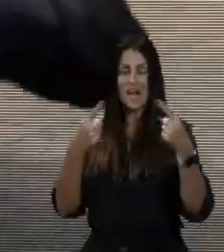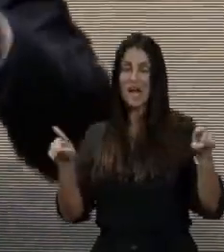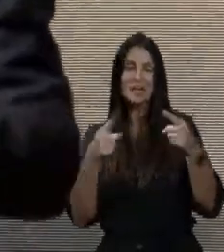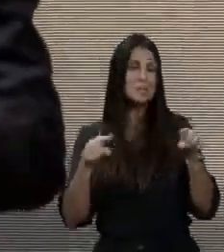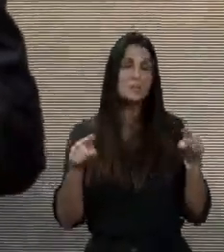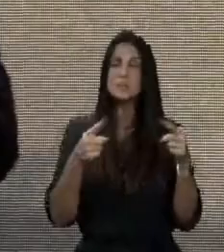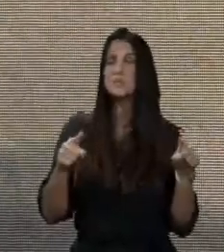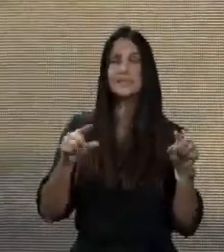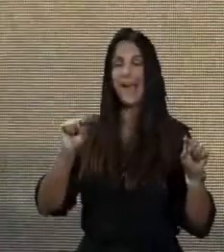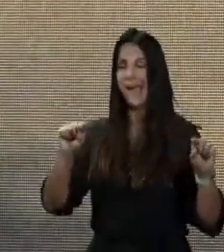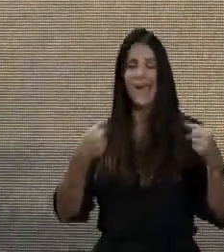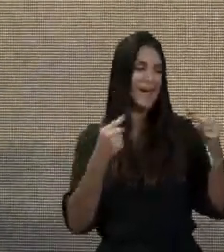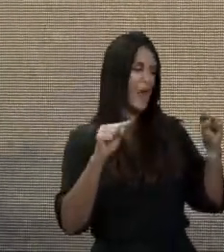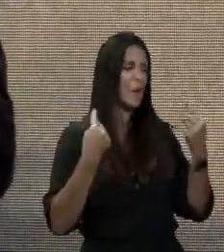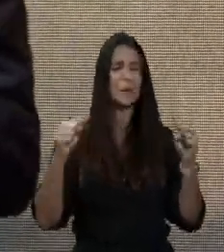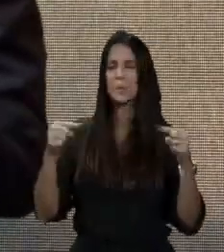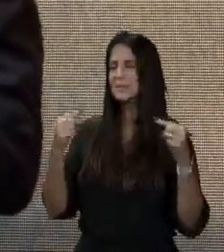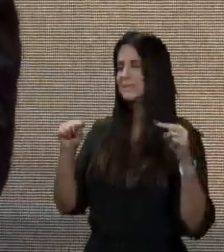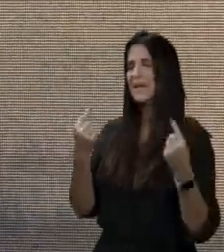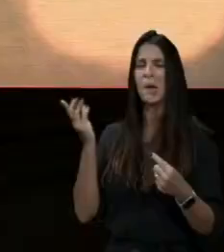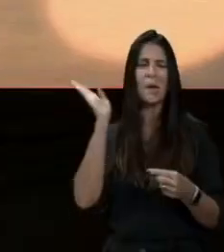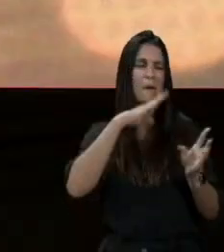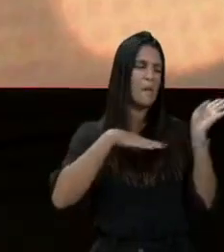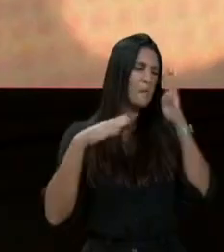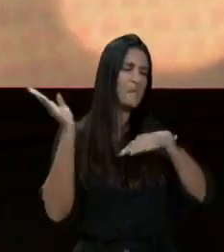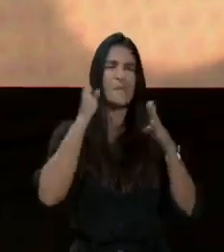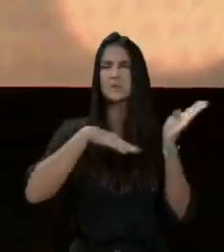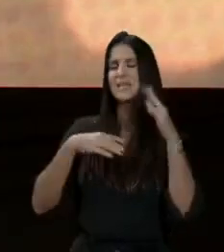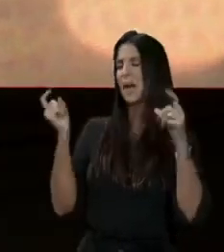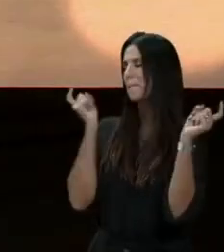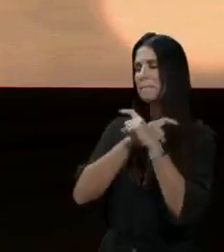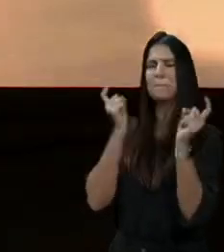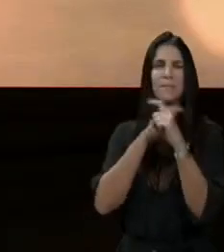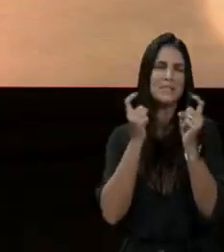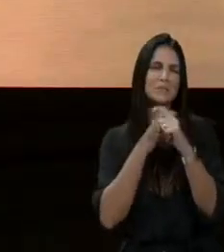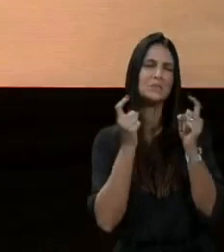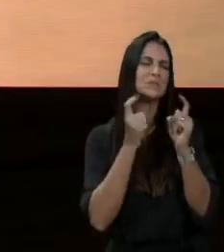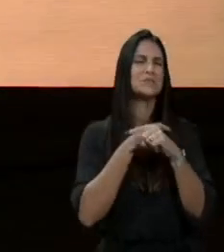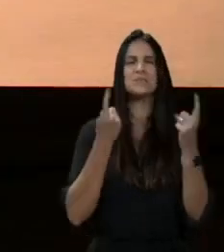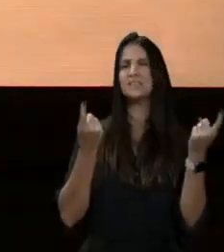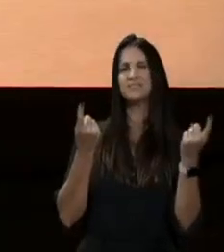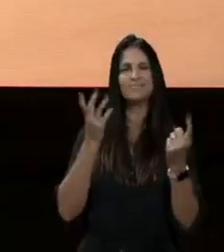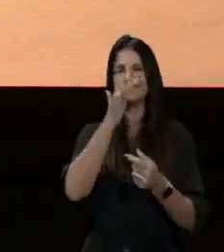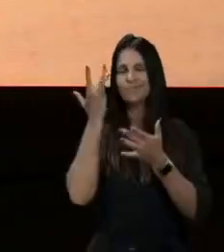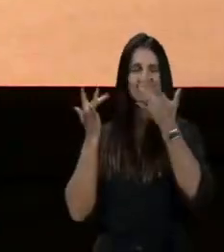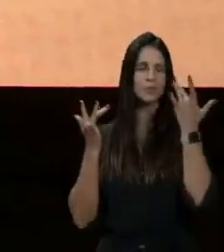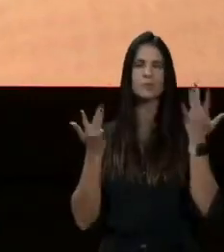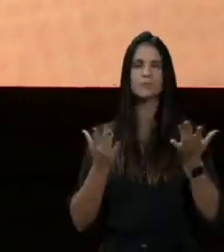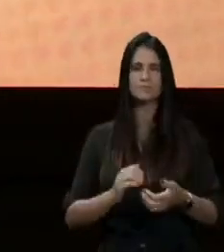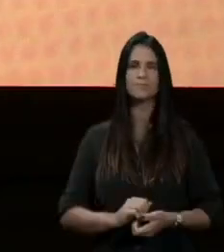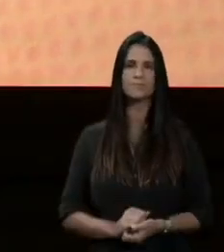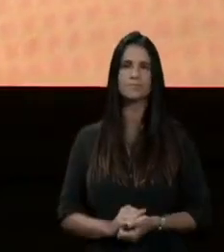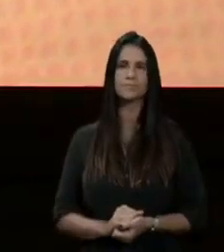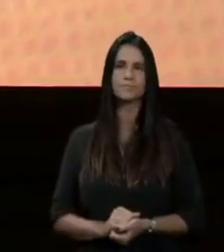as acusações políticas maldades e Mentiras sobre as pessoas Olá queridos